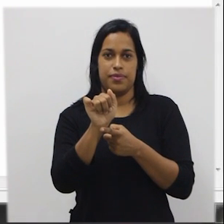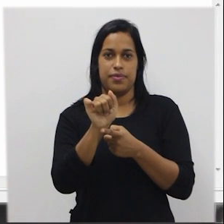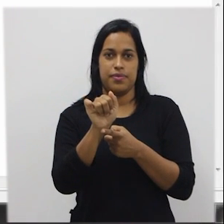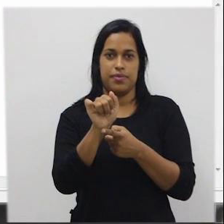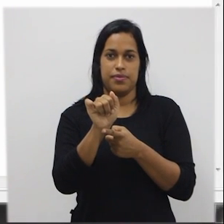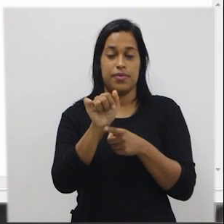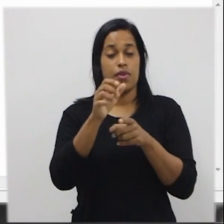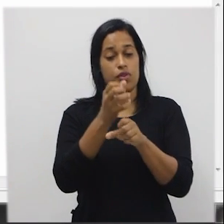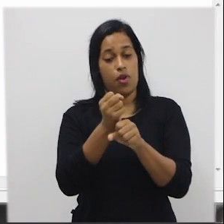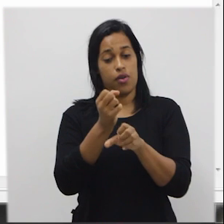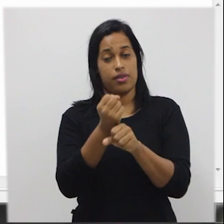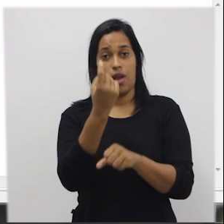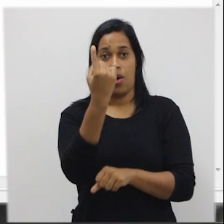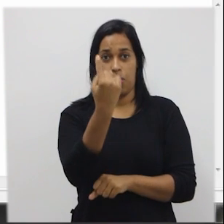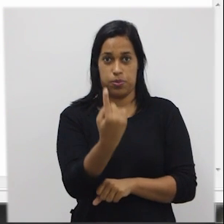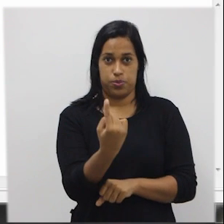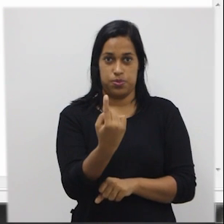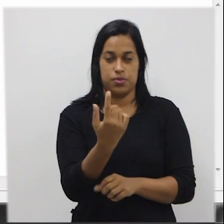nota 1